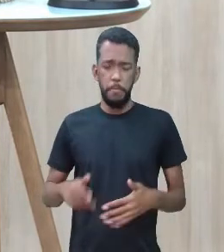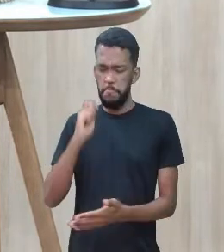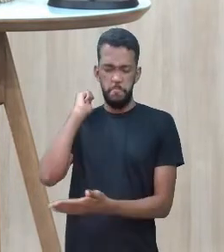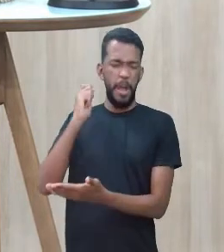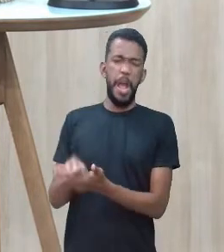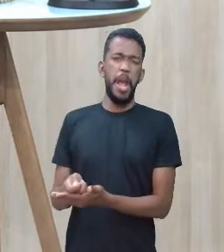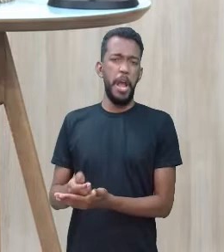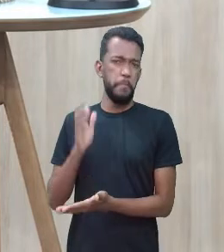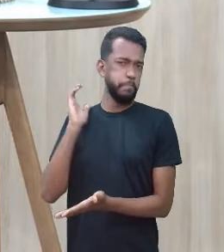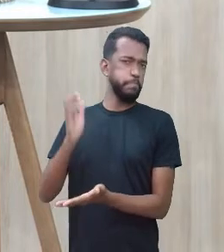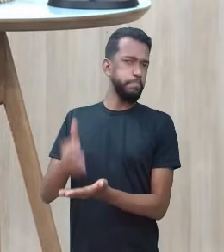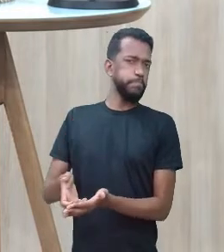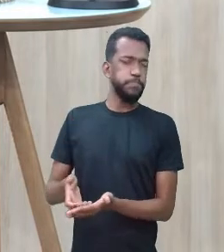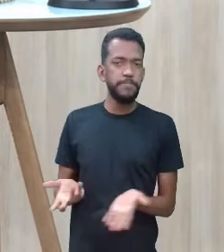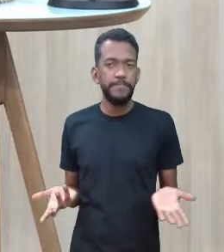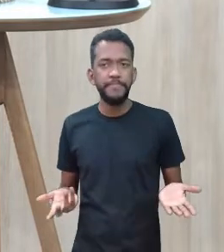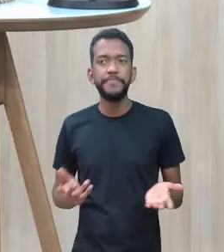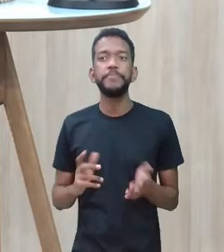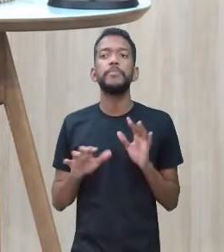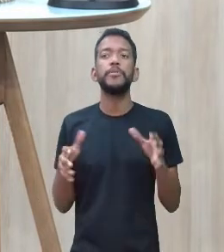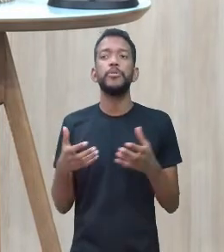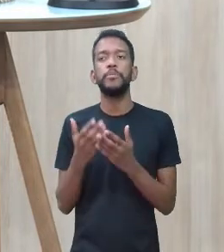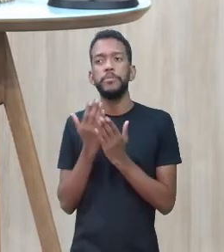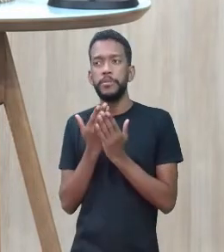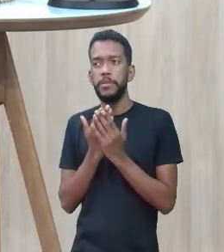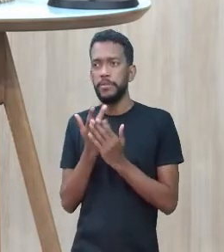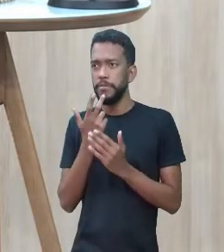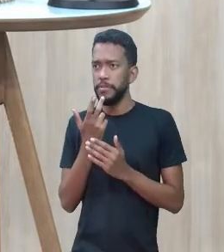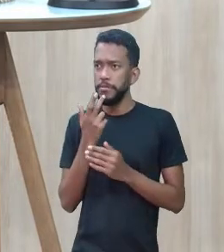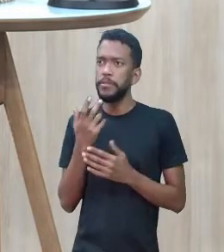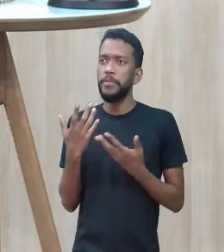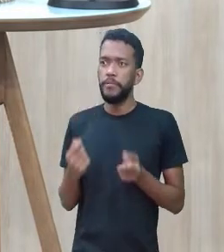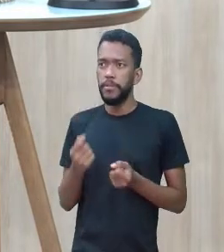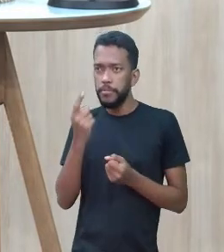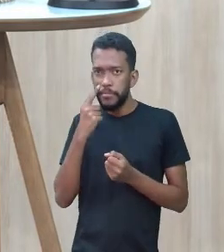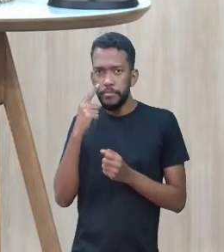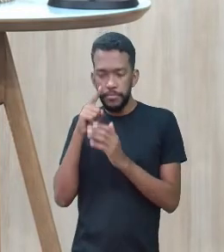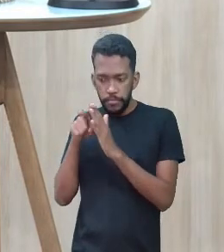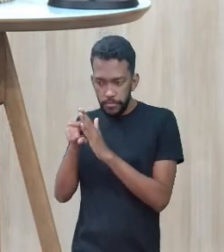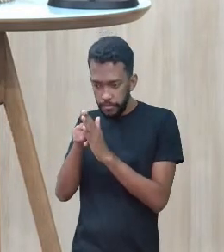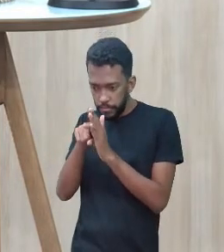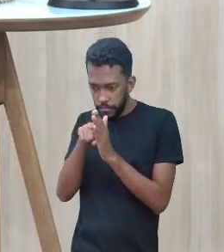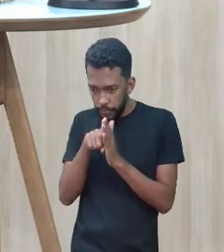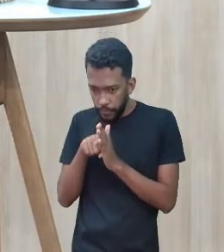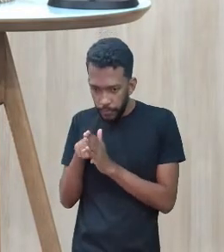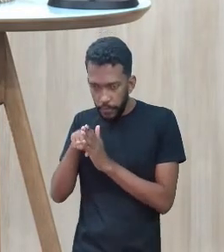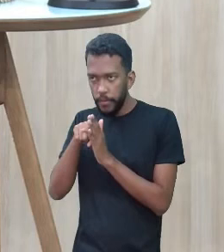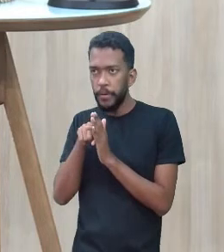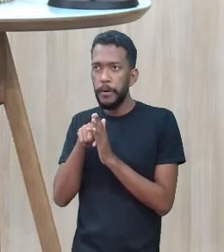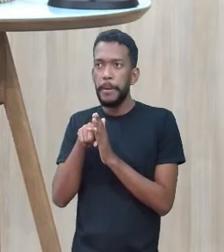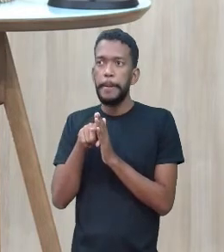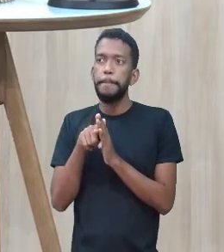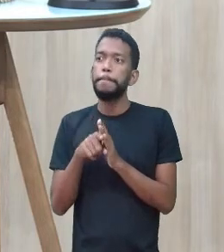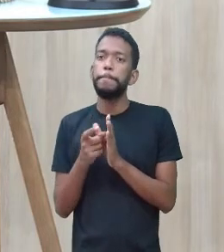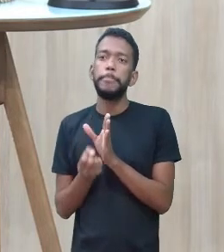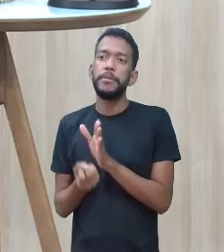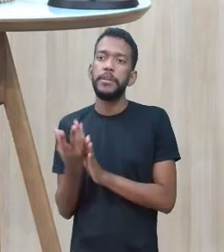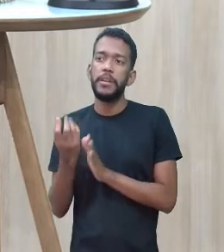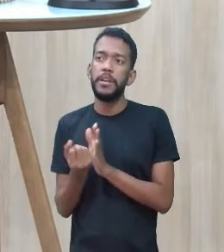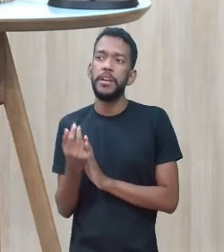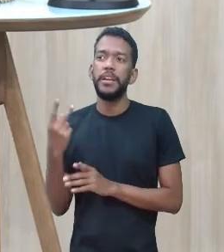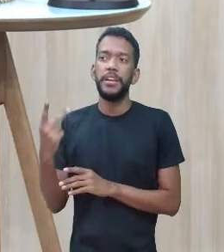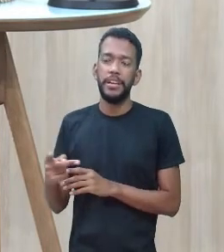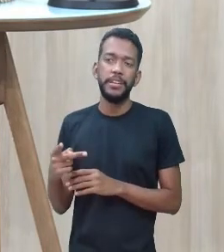desse. E aí, um grupo de estudiosos disseram, não, vamos começar a criar